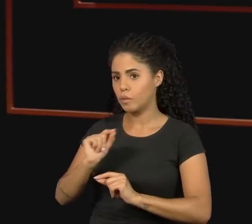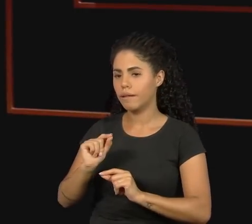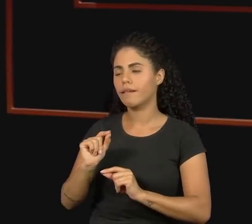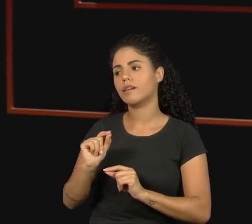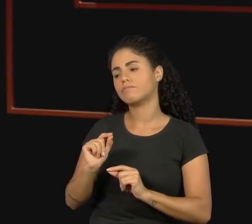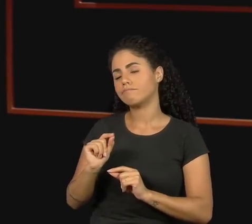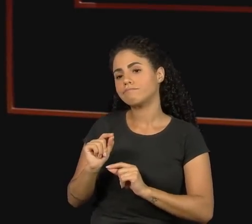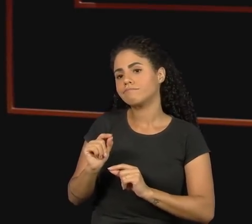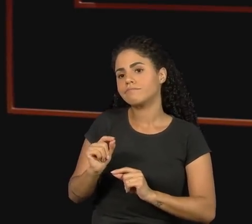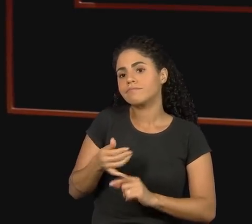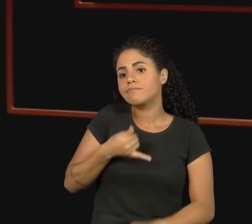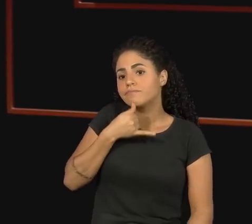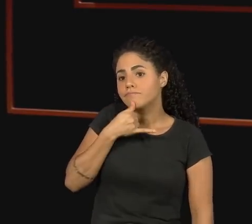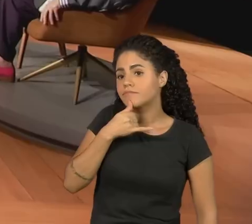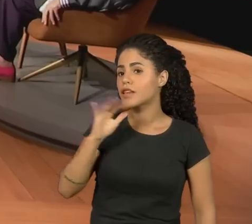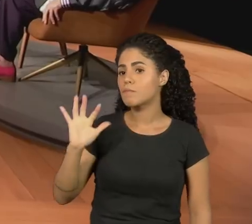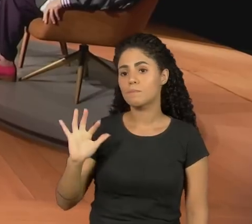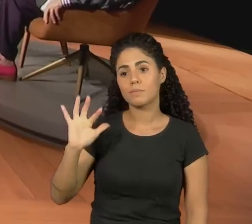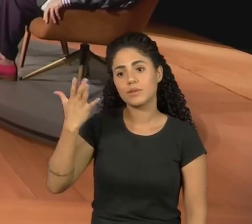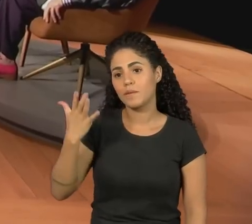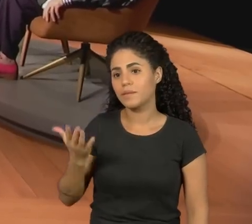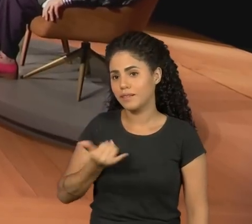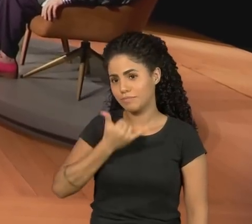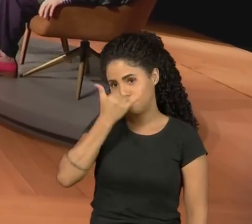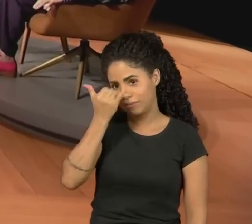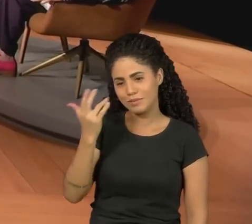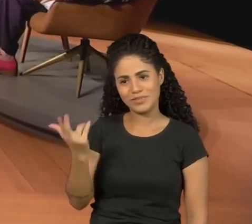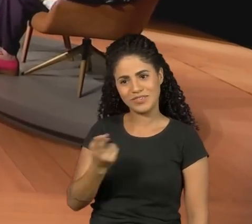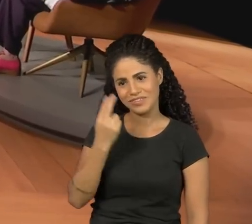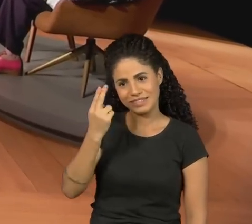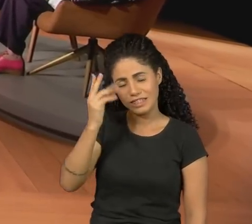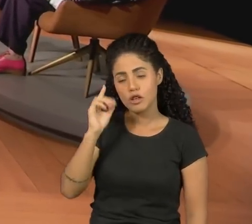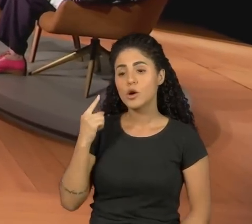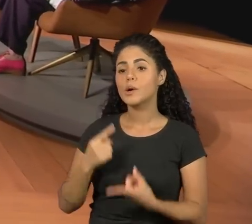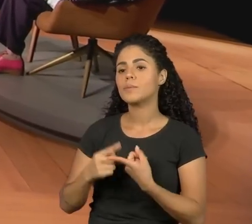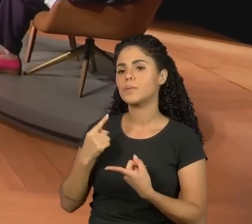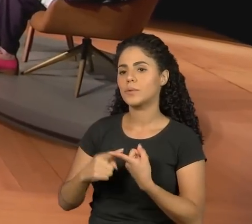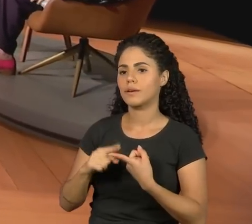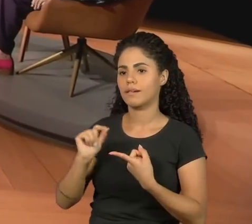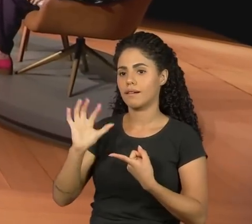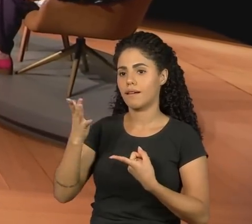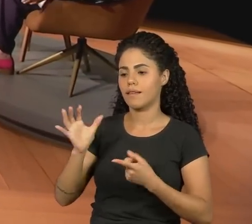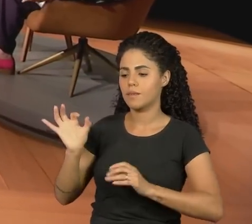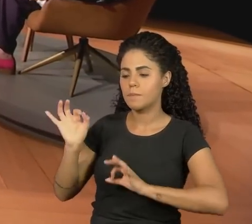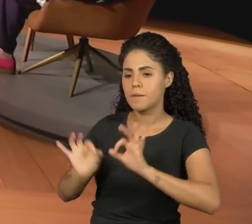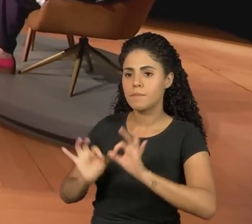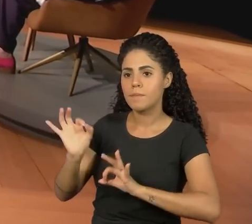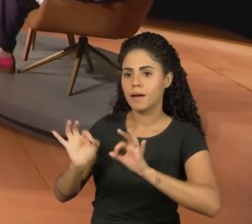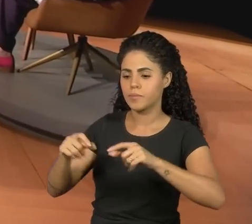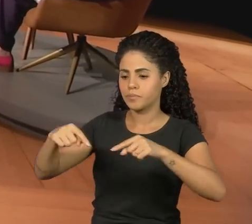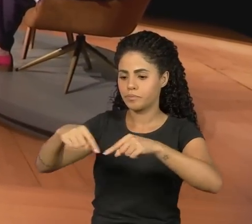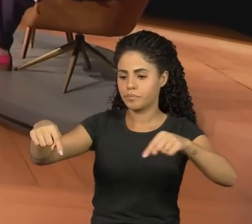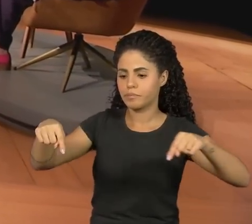muito triste, mas que acontece nas melhores famílias. Porque a produtora